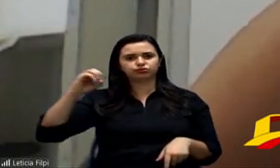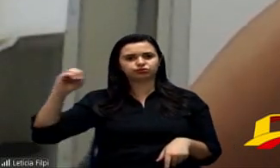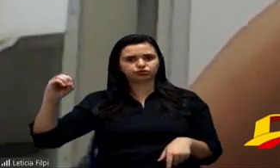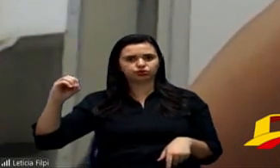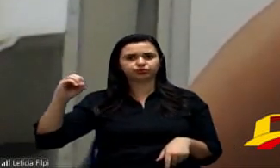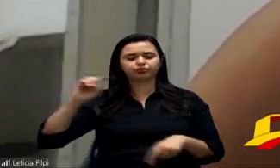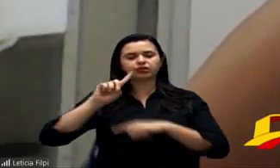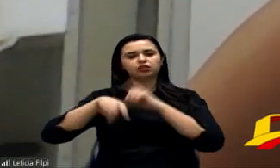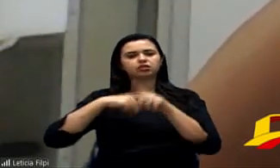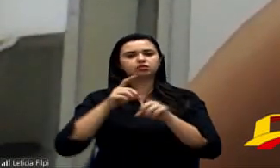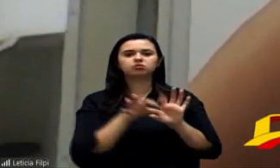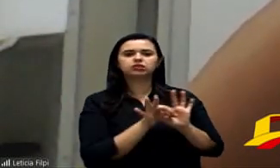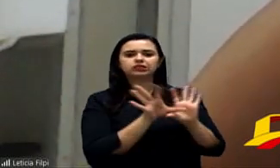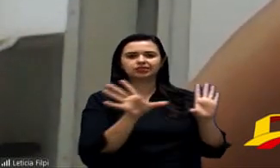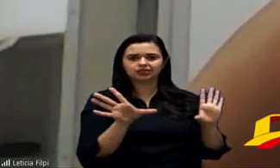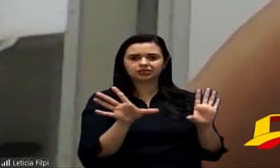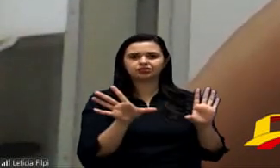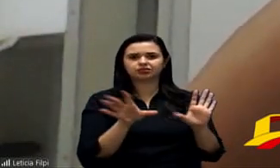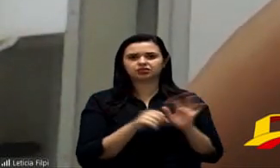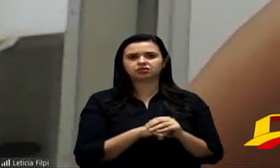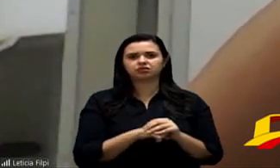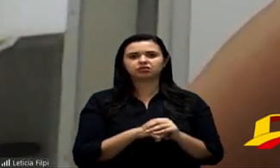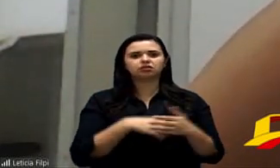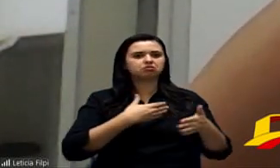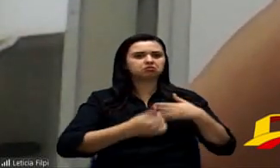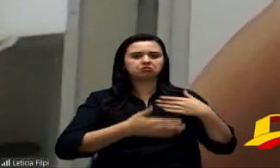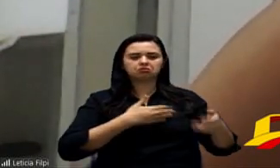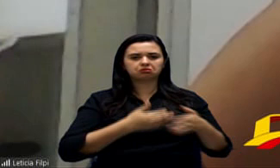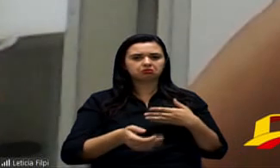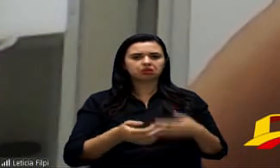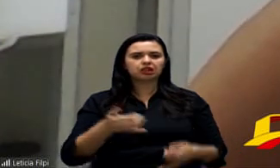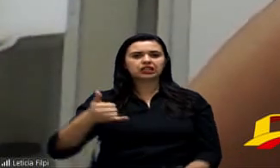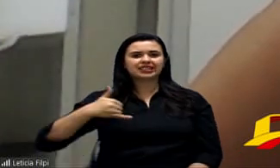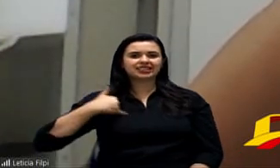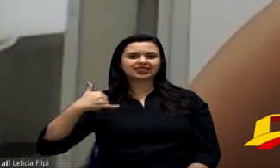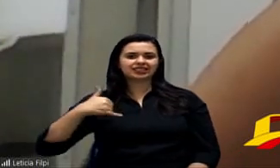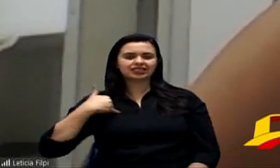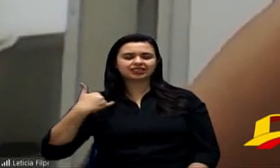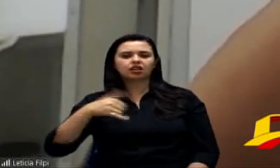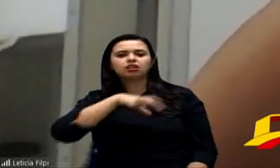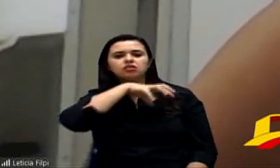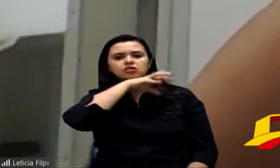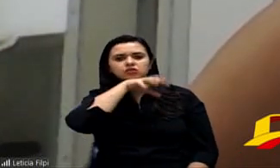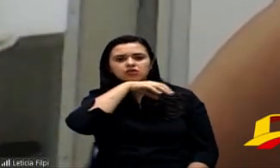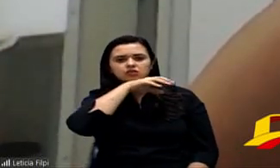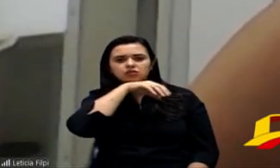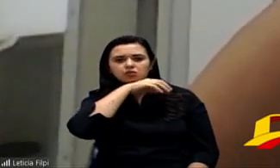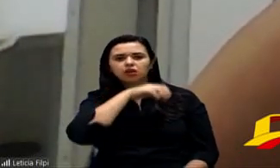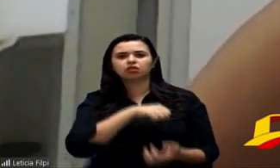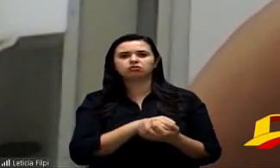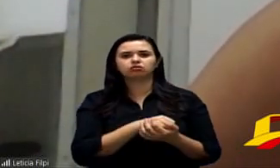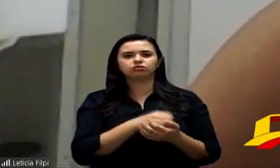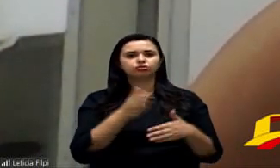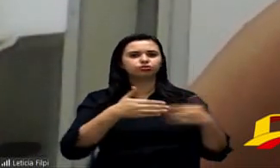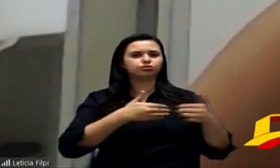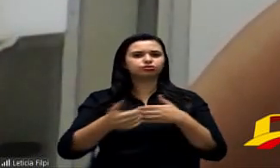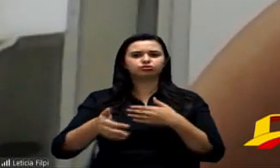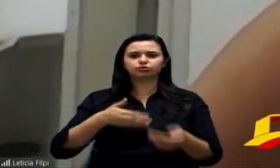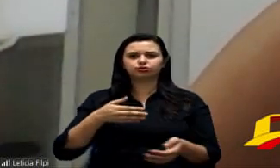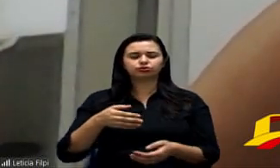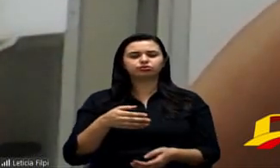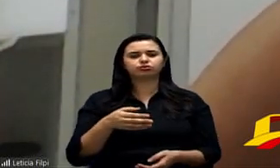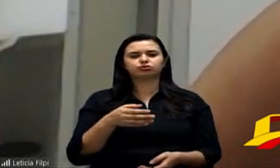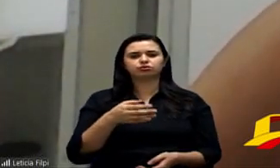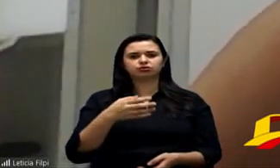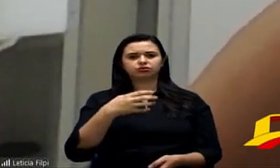colocados em liberdade. Então, não importa a idade do ser senciente, todo ser que tem sentimento e interesse